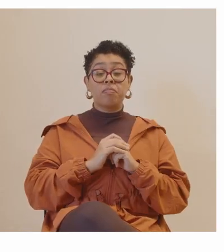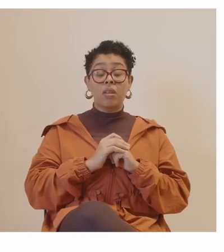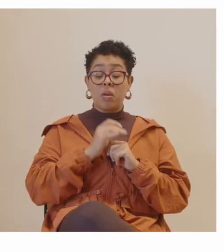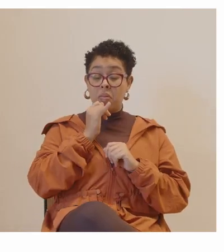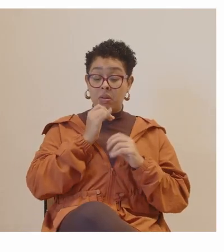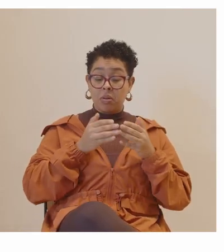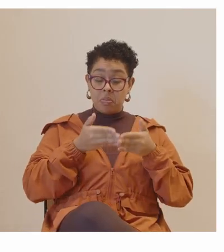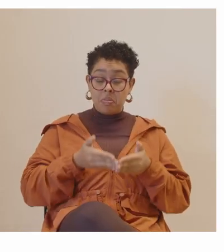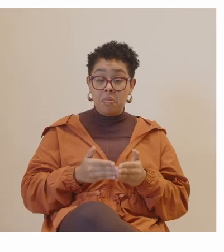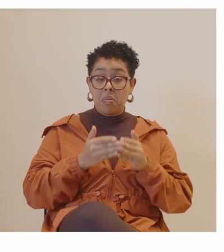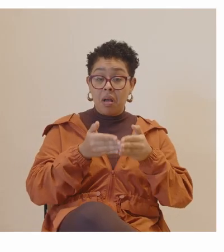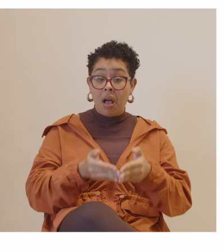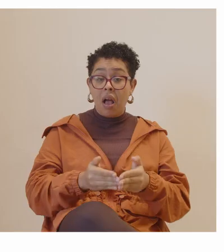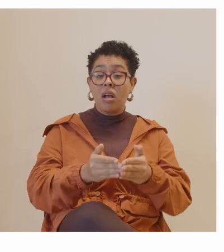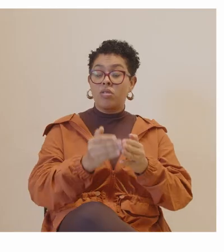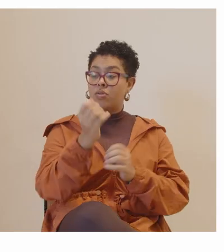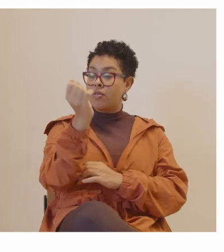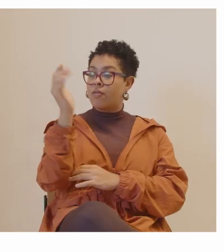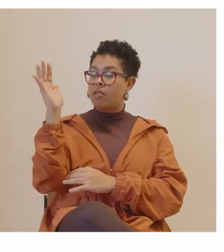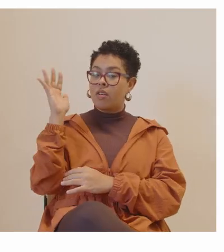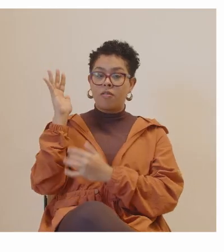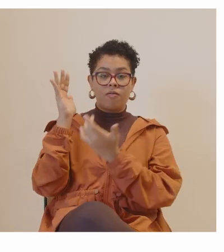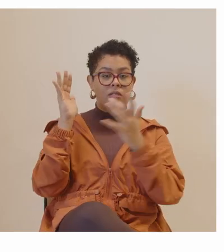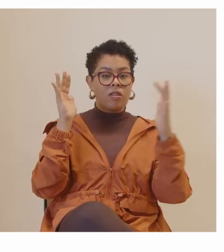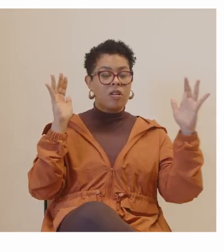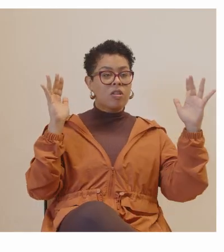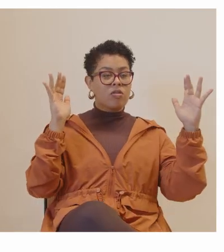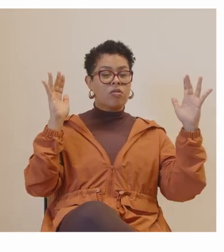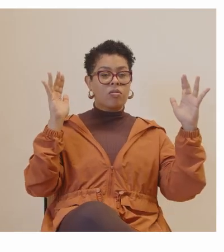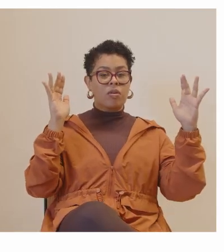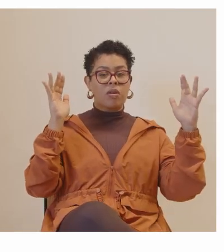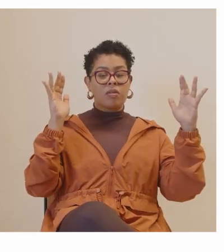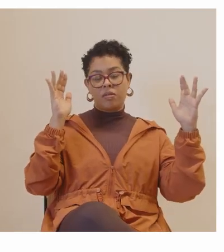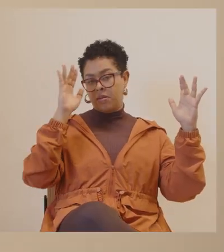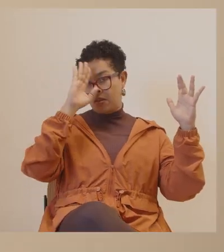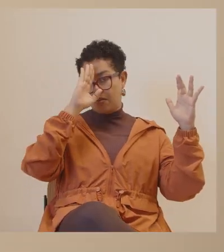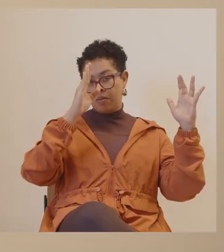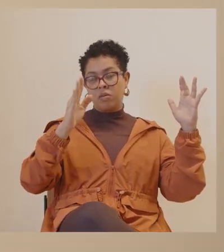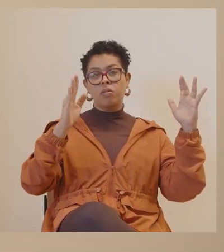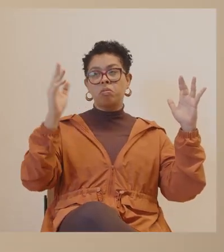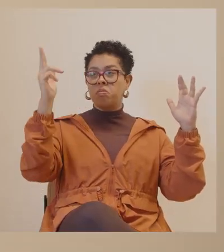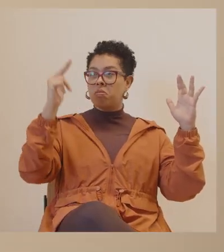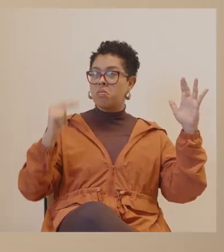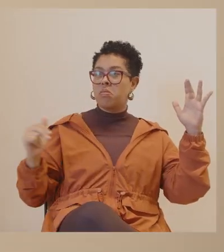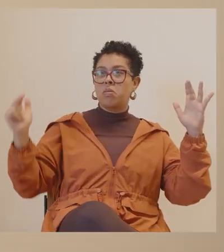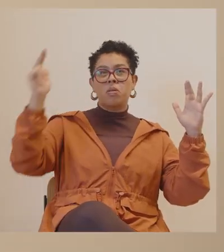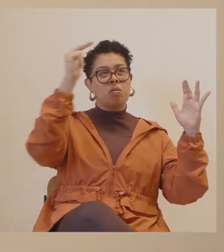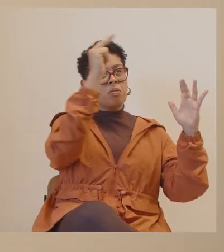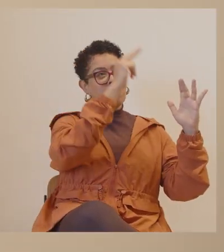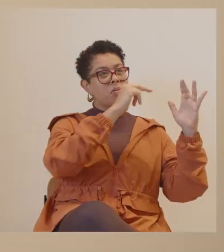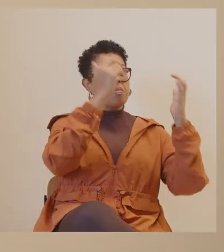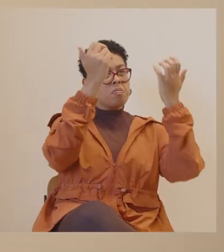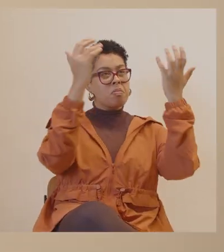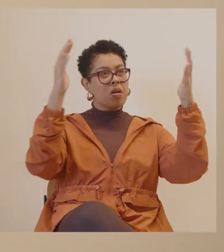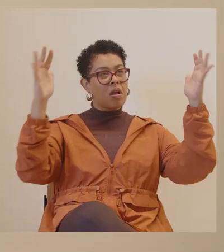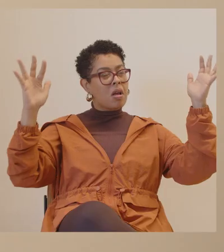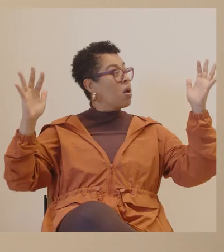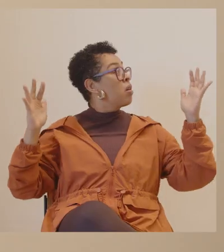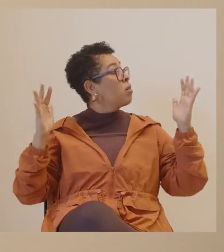de barco, a vegetação, né, que emoldura, digamos assim, o alto da representação, etc., e